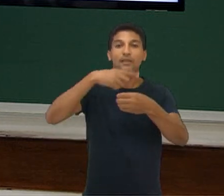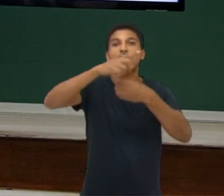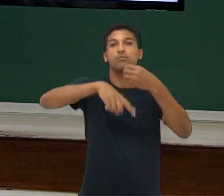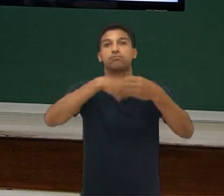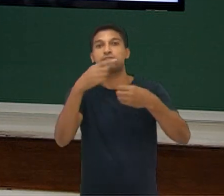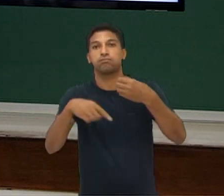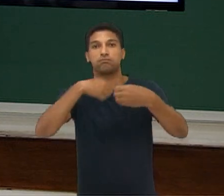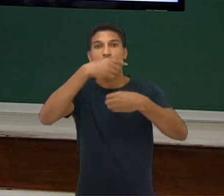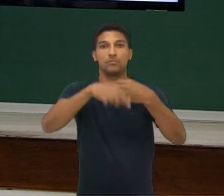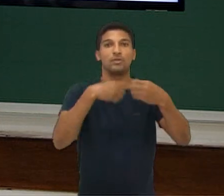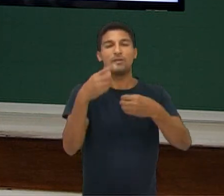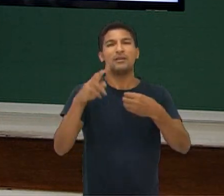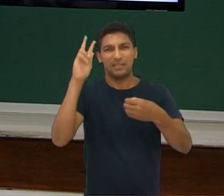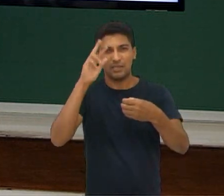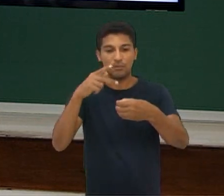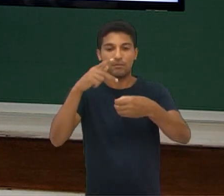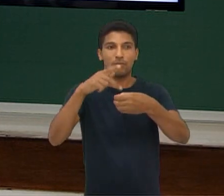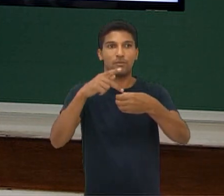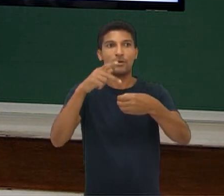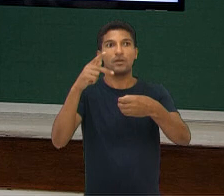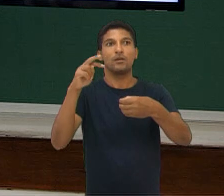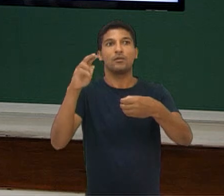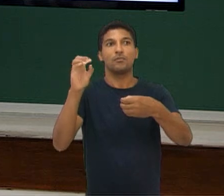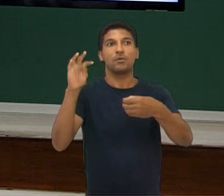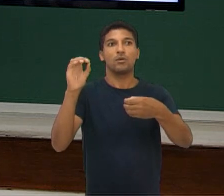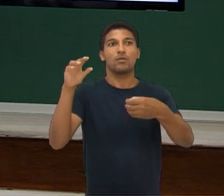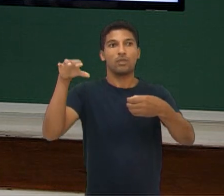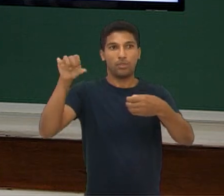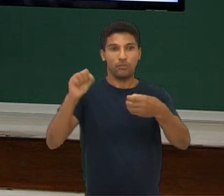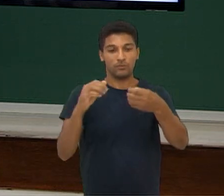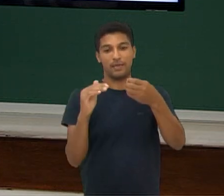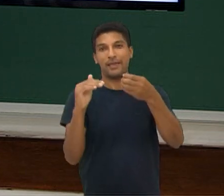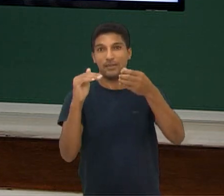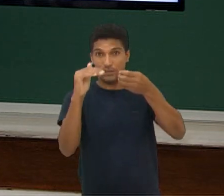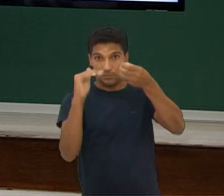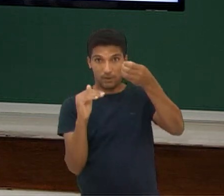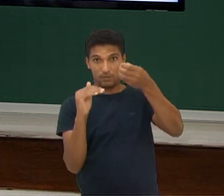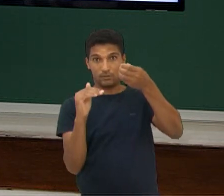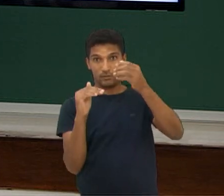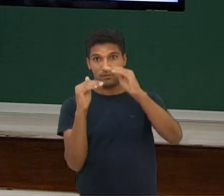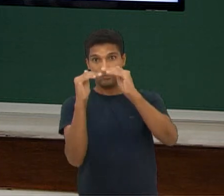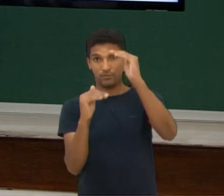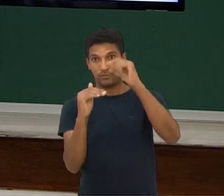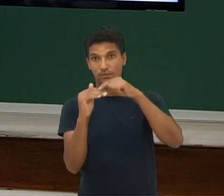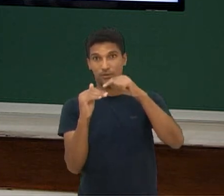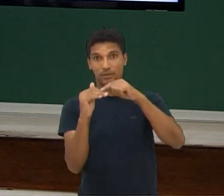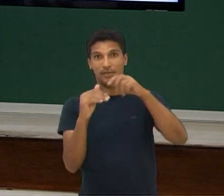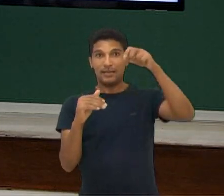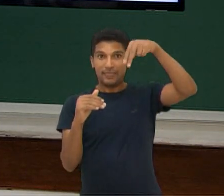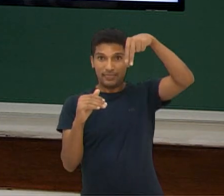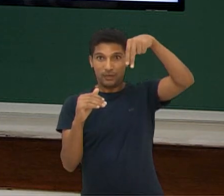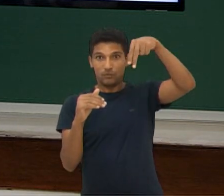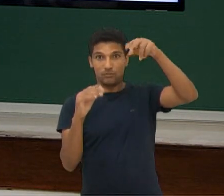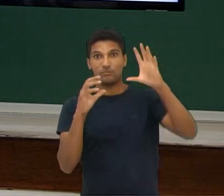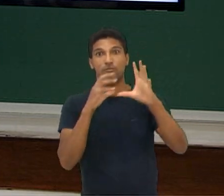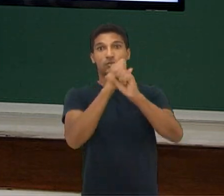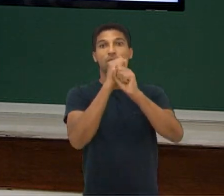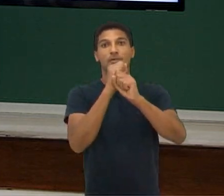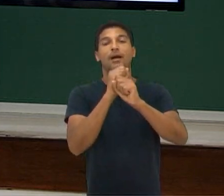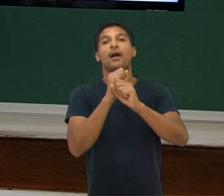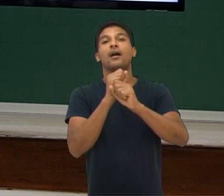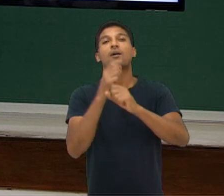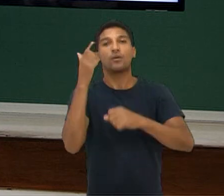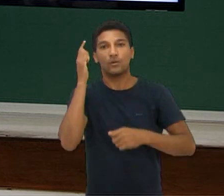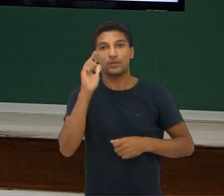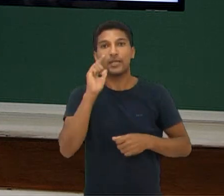nêutrons. Lembre, prótons, né, sempre está ali embaixo. E você soma os prótons e nêutrons, você tem o número de massa, né? Então está ali em cima